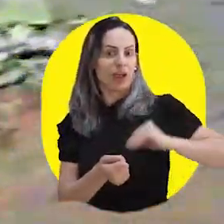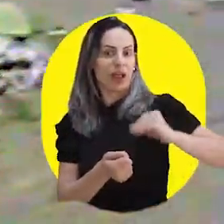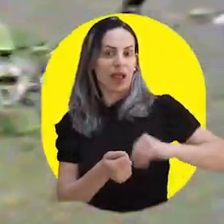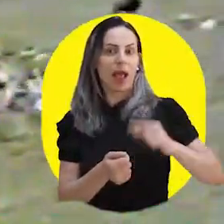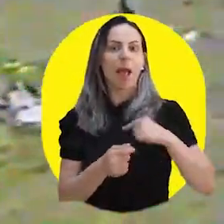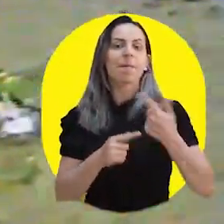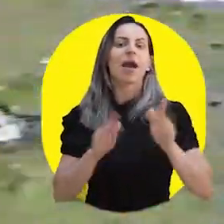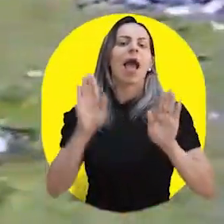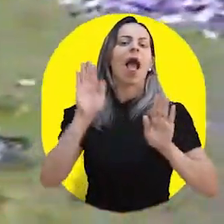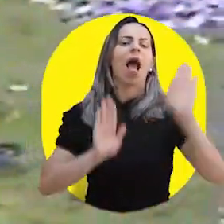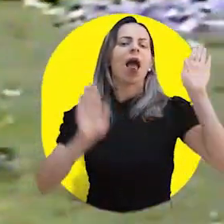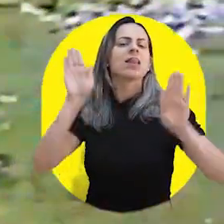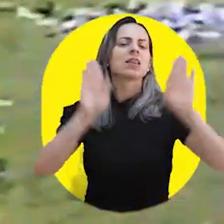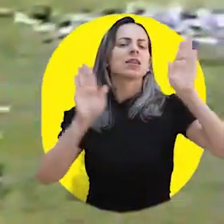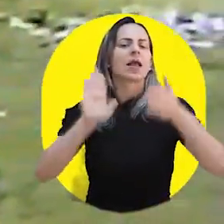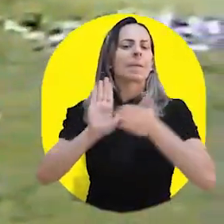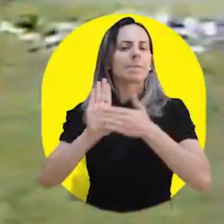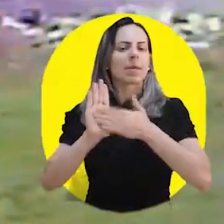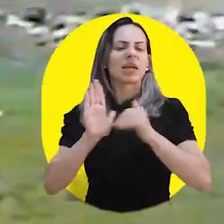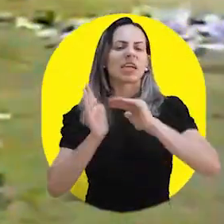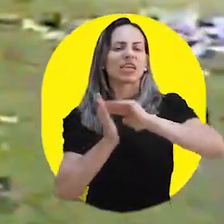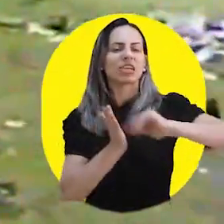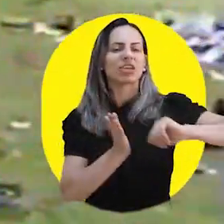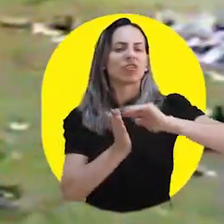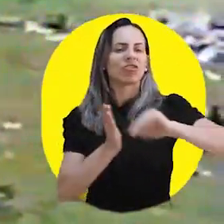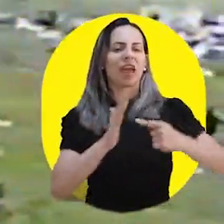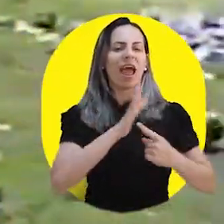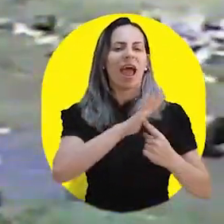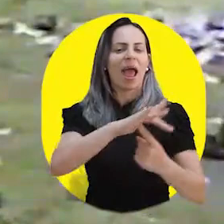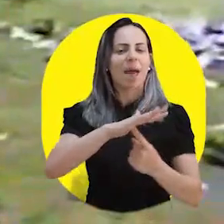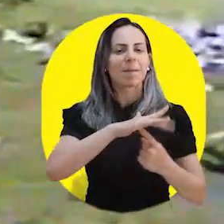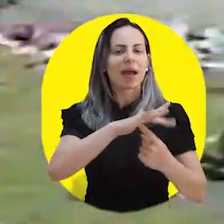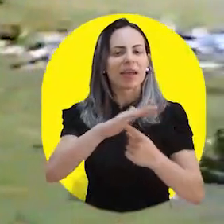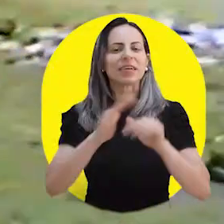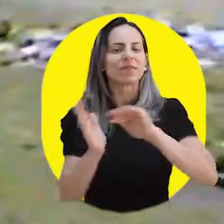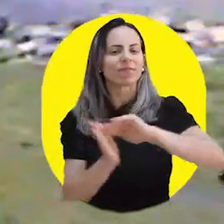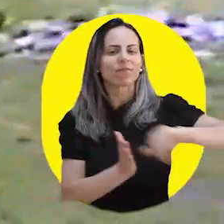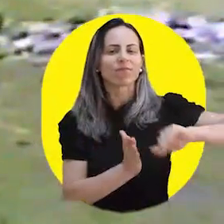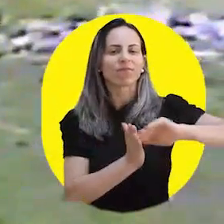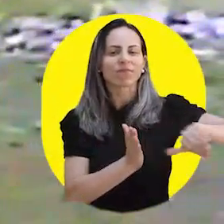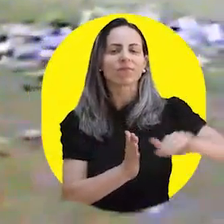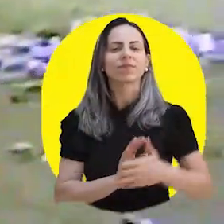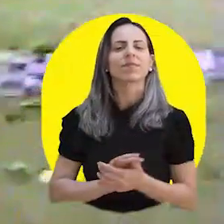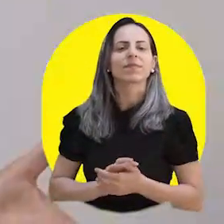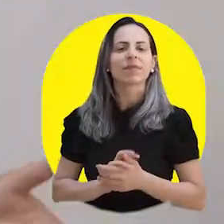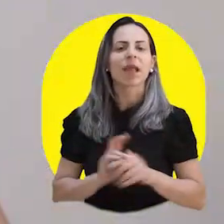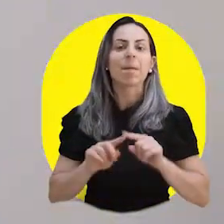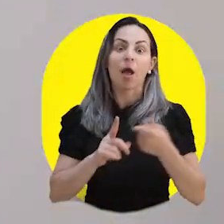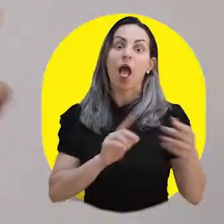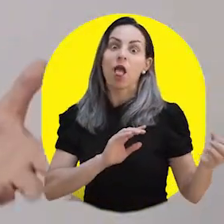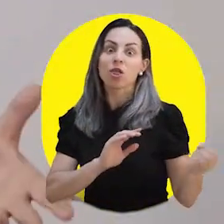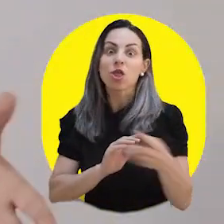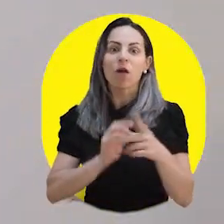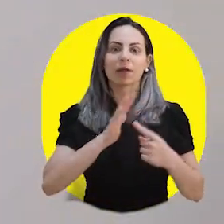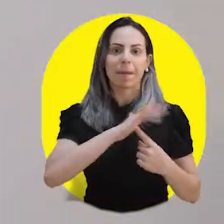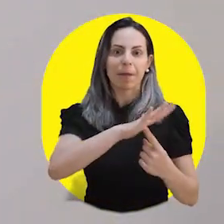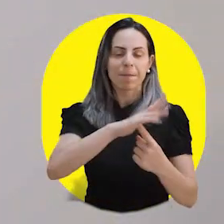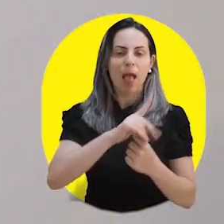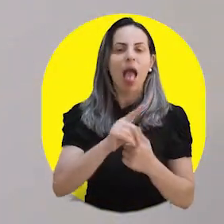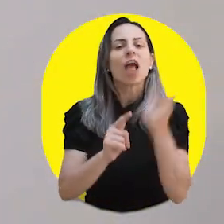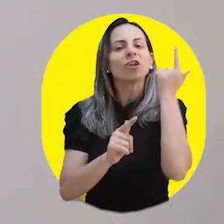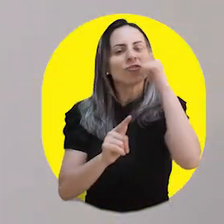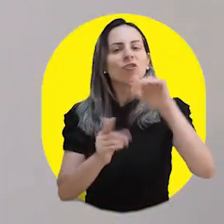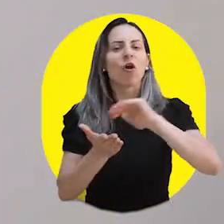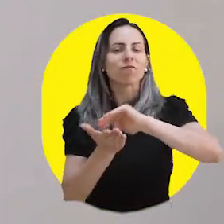a obrigação de fazer uma licitação e retirada por uma ação civil pública, foi retirado, mas vieram aquelas novas, né, que